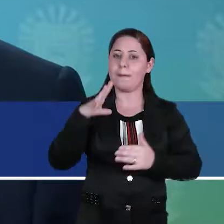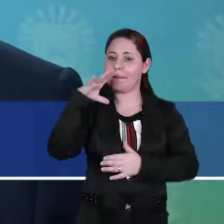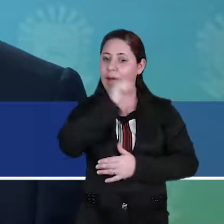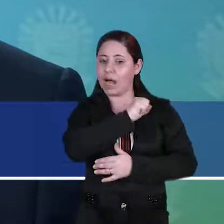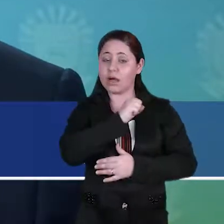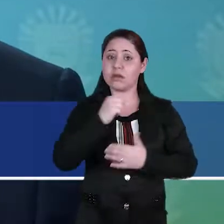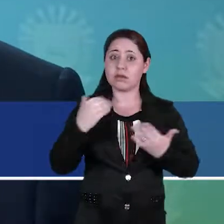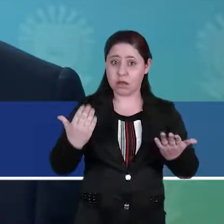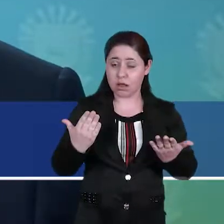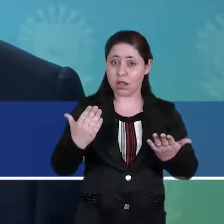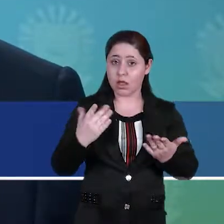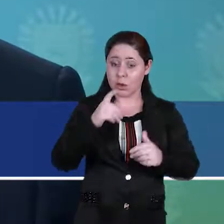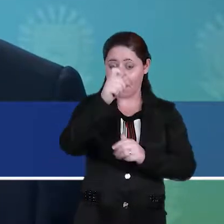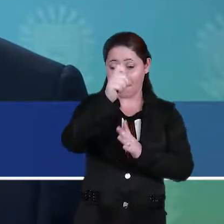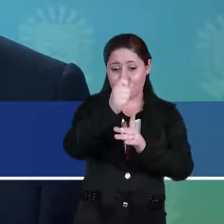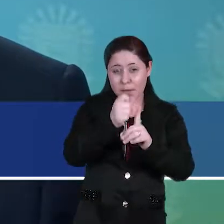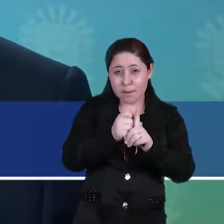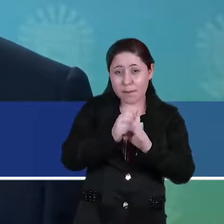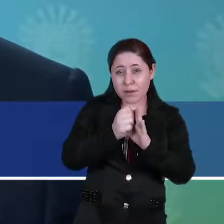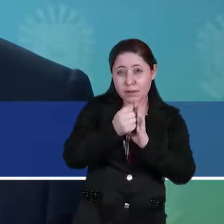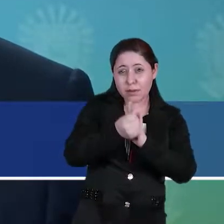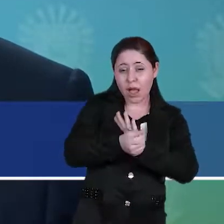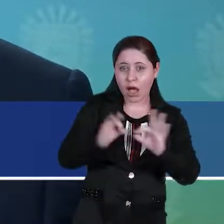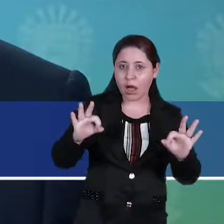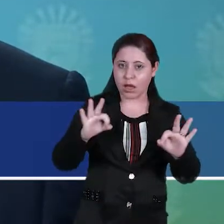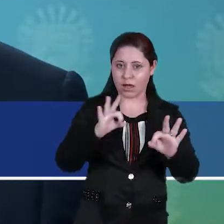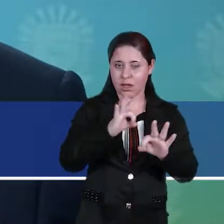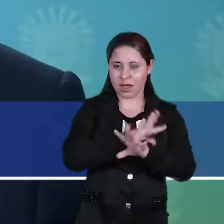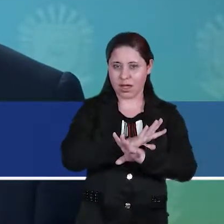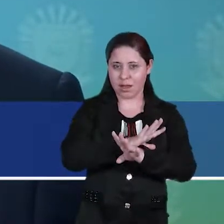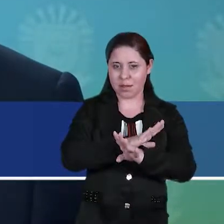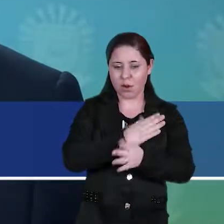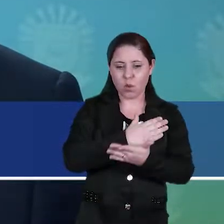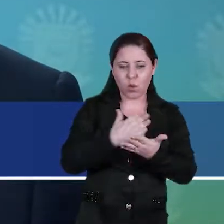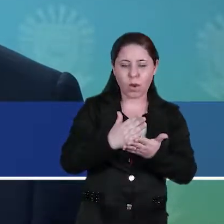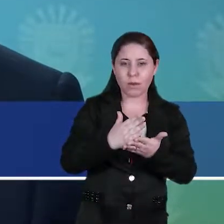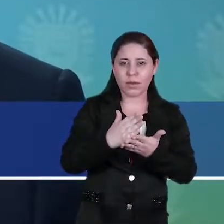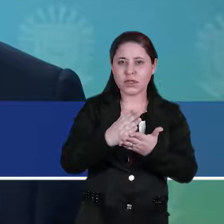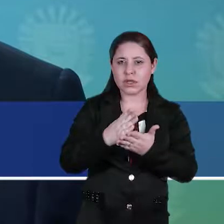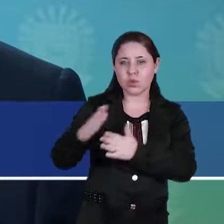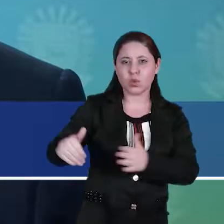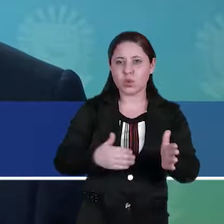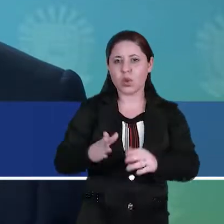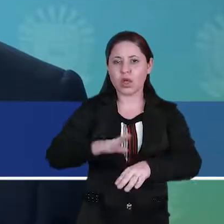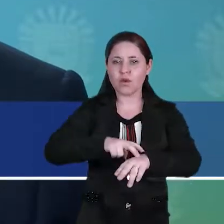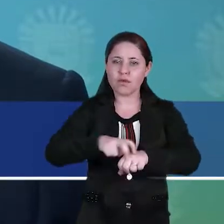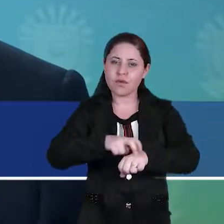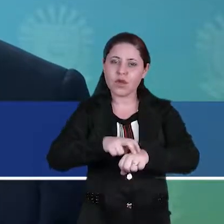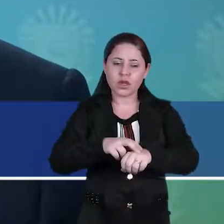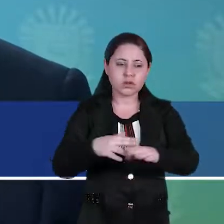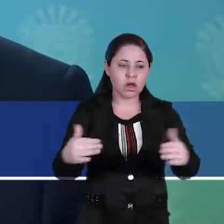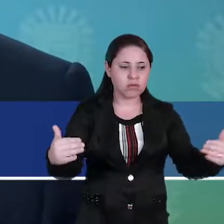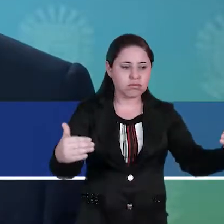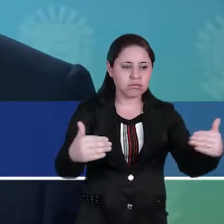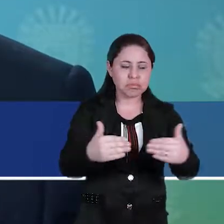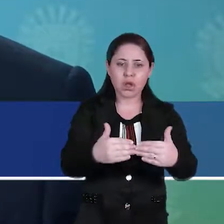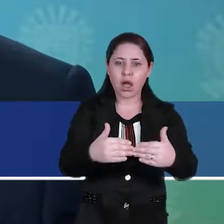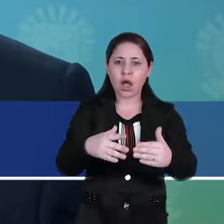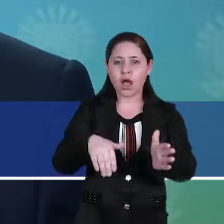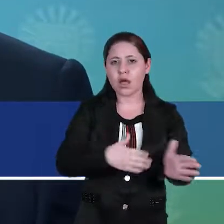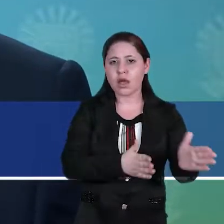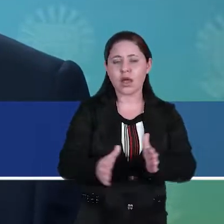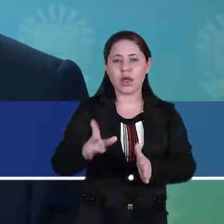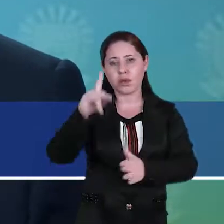e ela está num ritmo acelerado, e no primeiro semestre conclui esse primeiro trecho, que é Rio Verde e Rio Negro, e